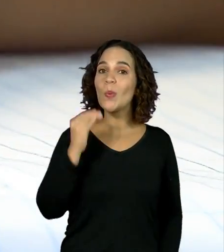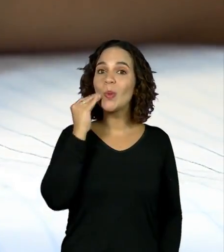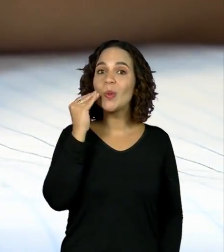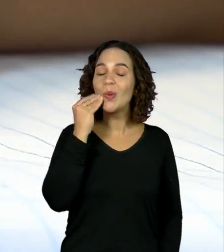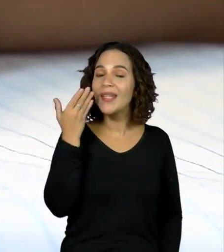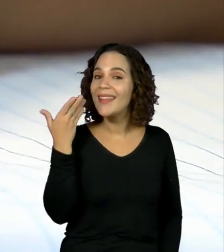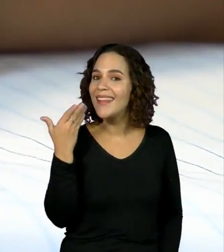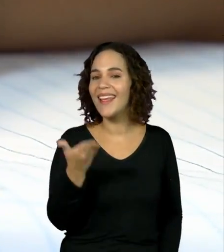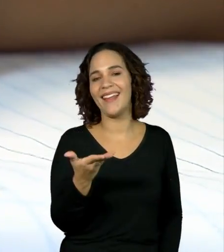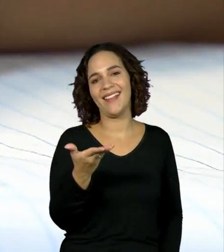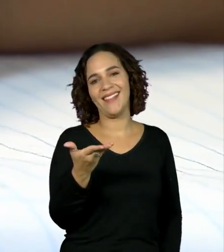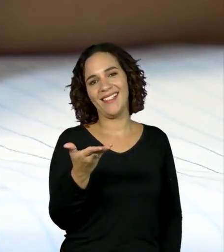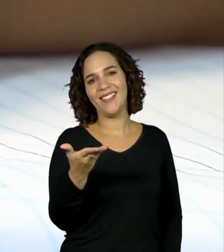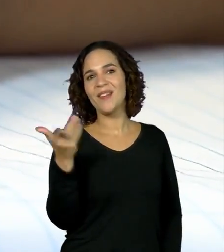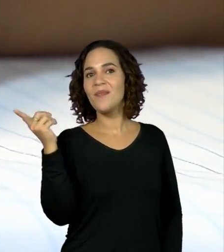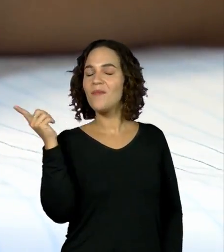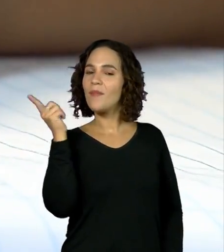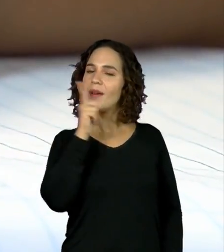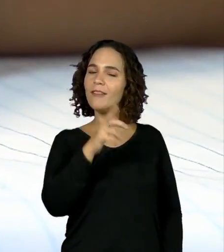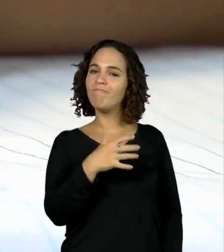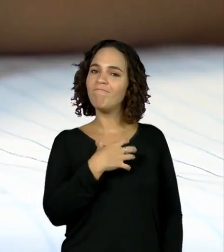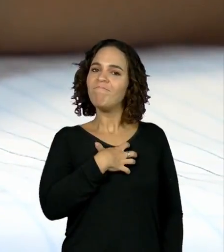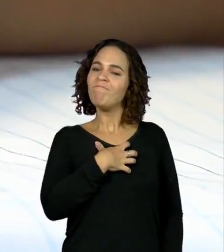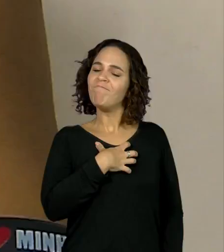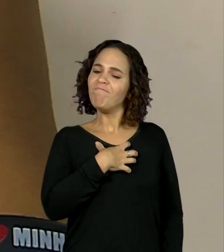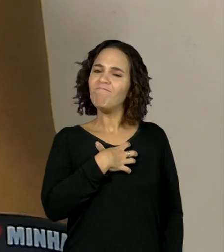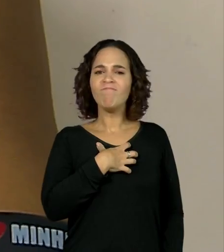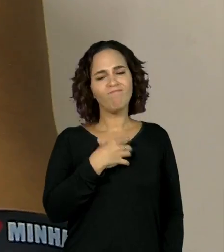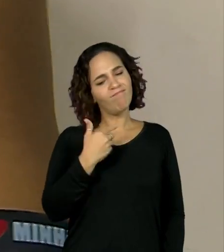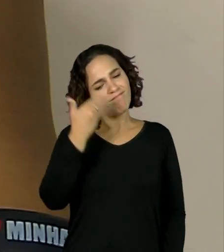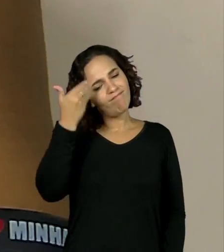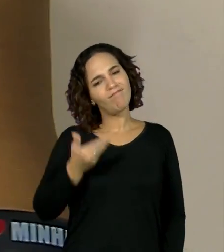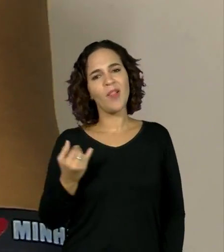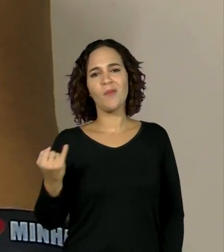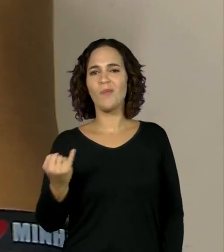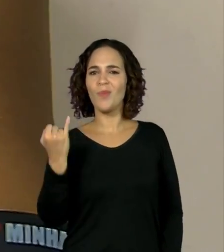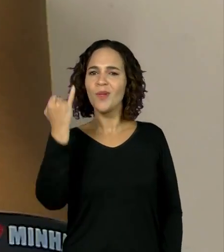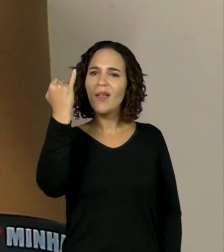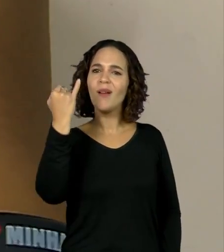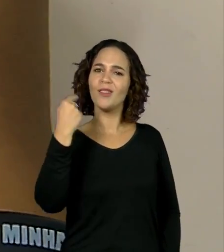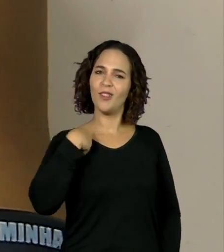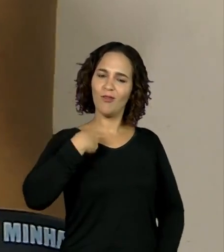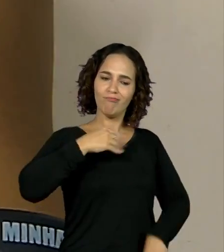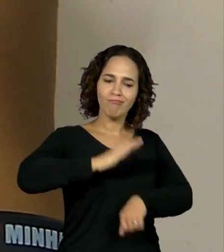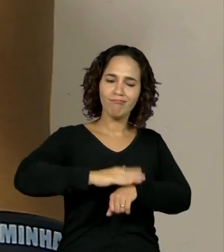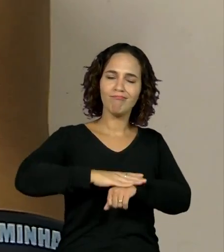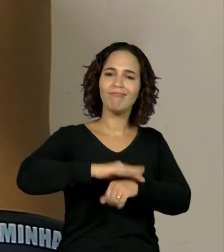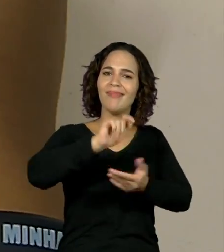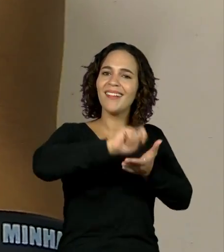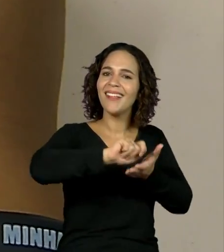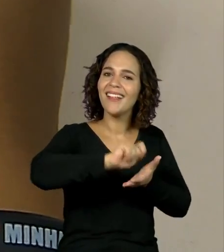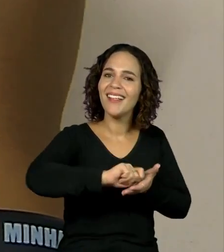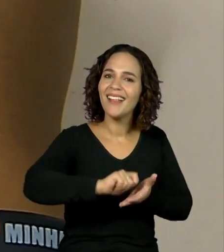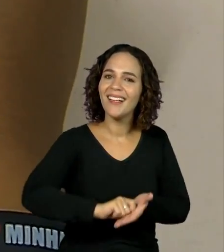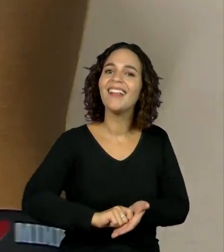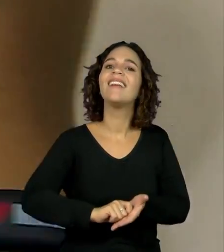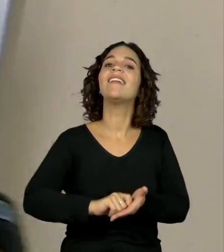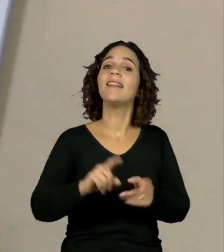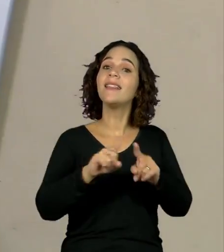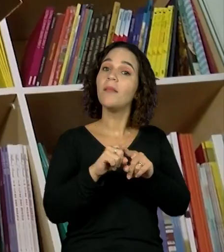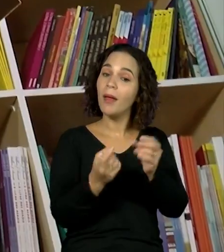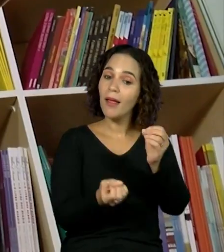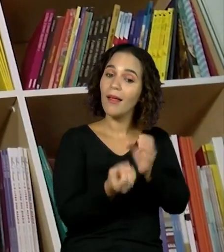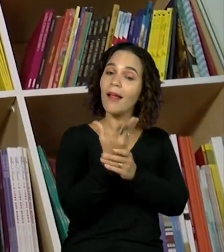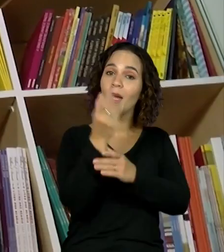oportunidade de se sentirem importantes produtores, escritores e construtores de cultura